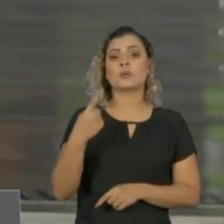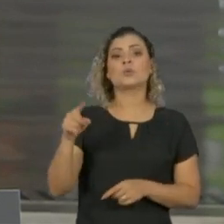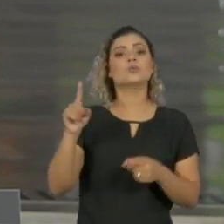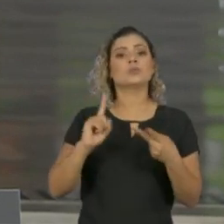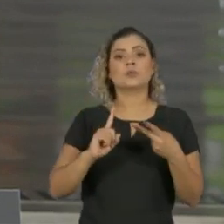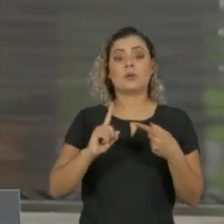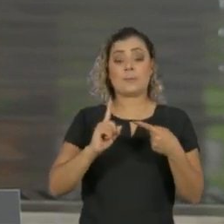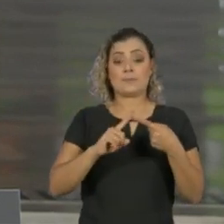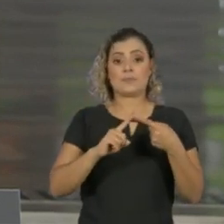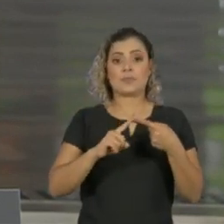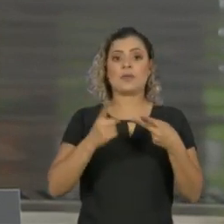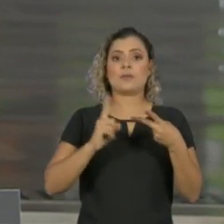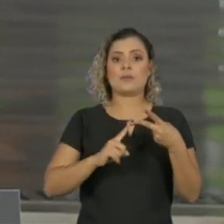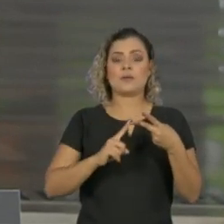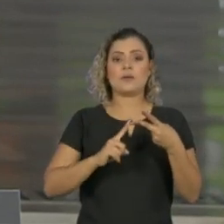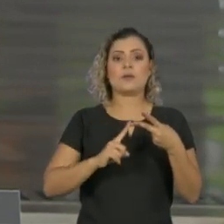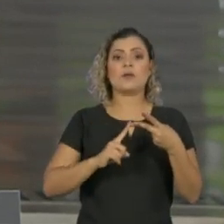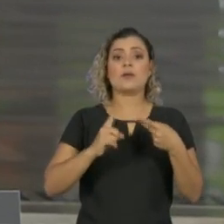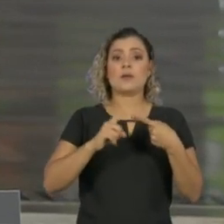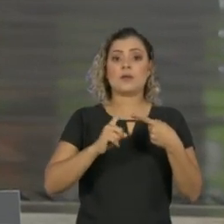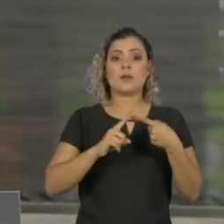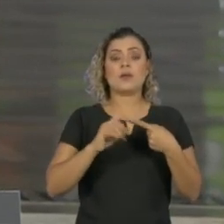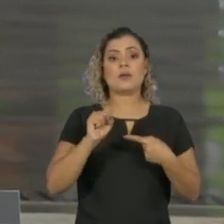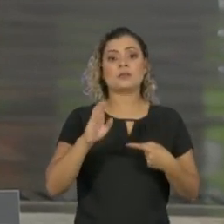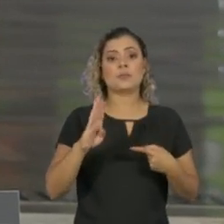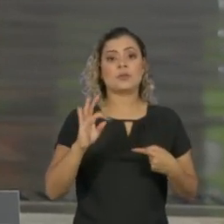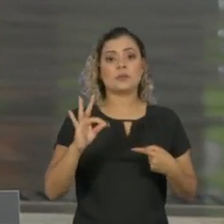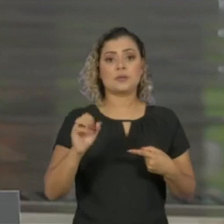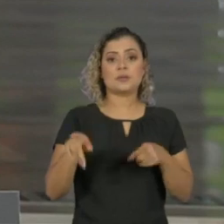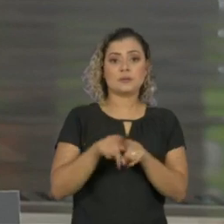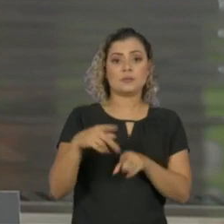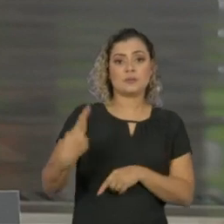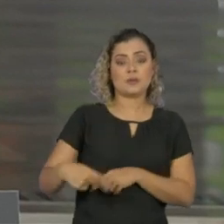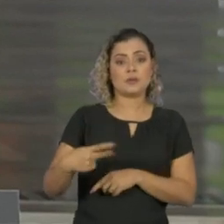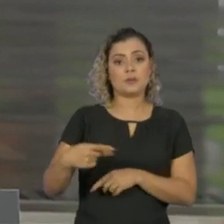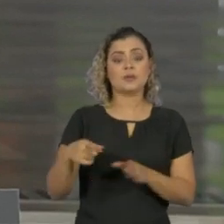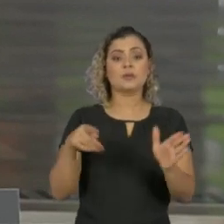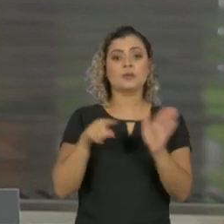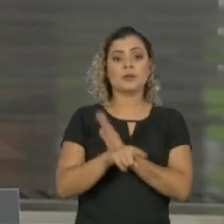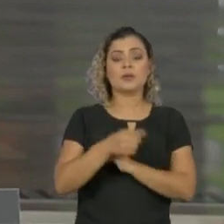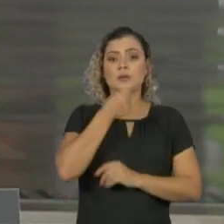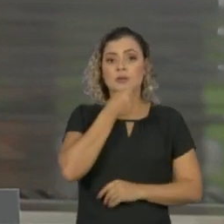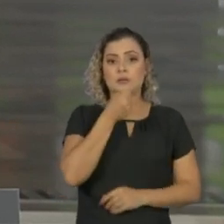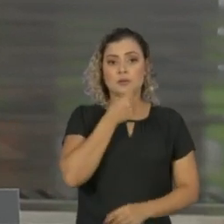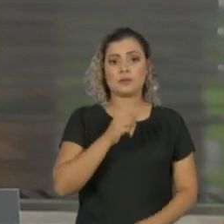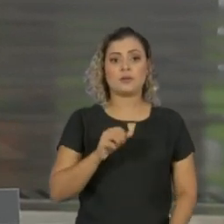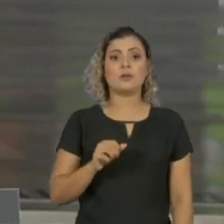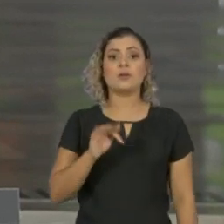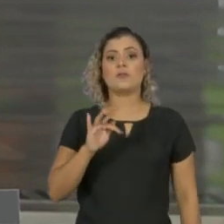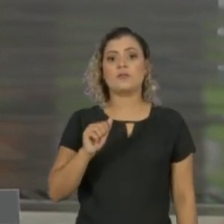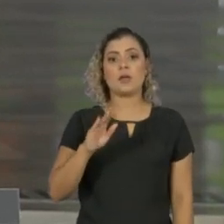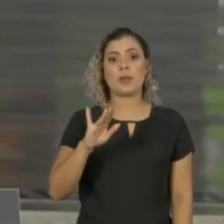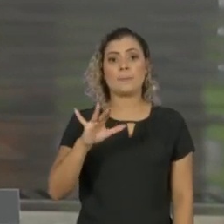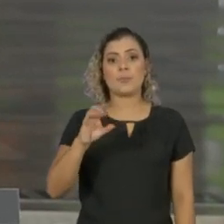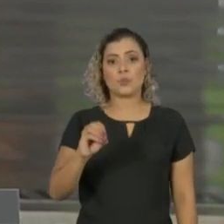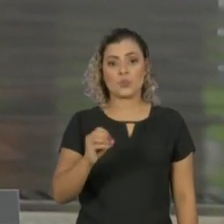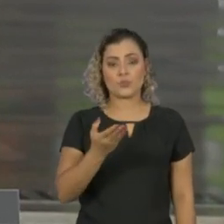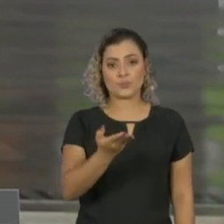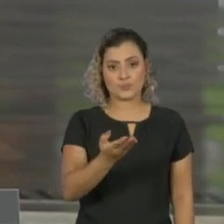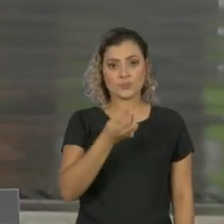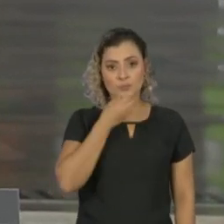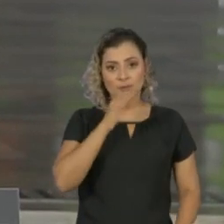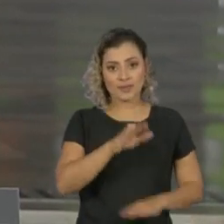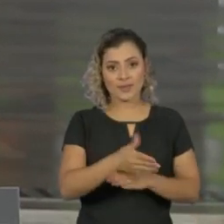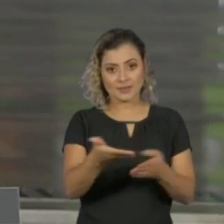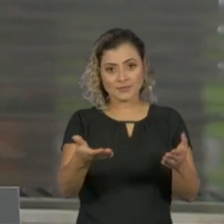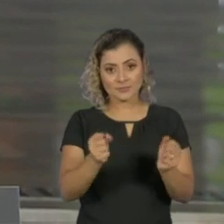também presencial, é do SBT aqui, da sua matriz, do jornalista Fábio Diamante. Fábio, boa